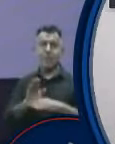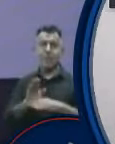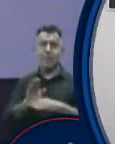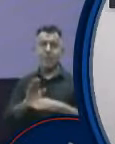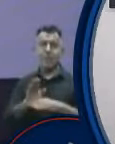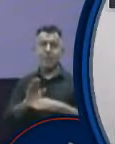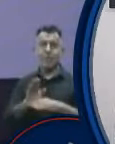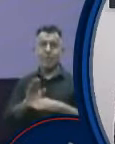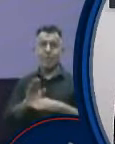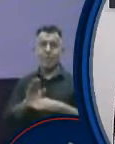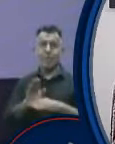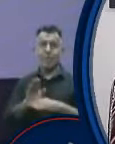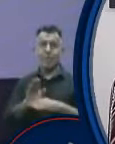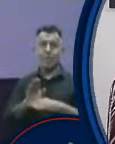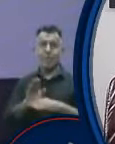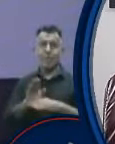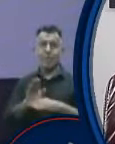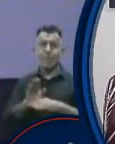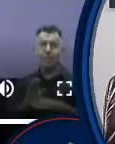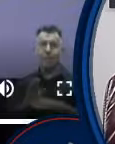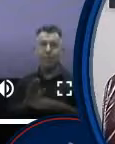mais. Ah, não é possível